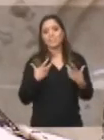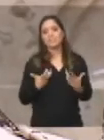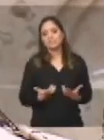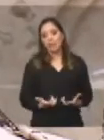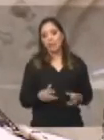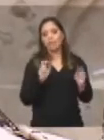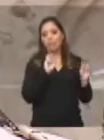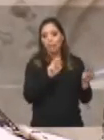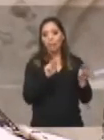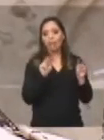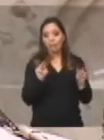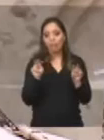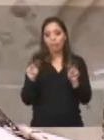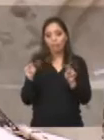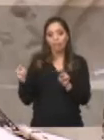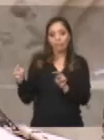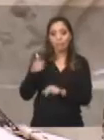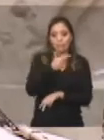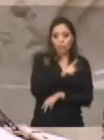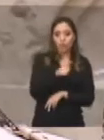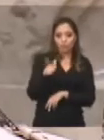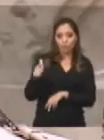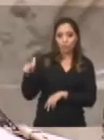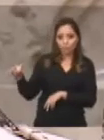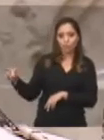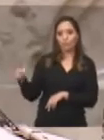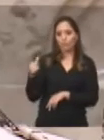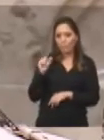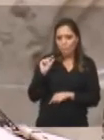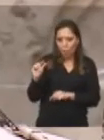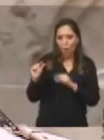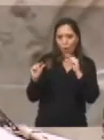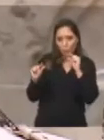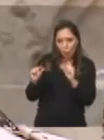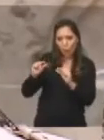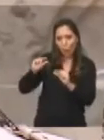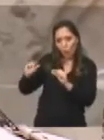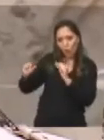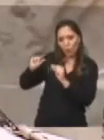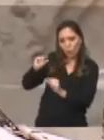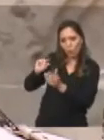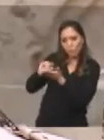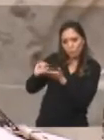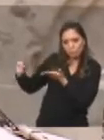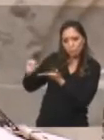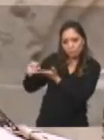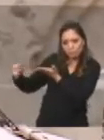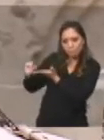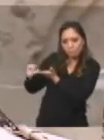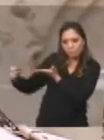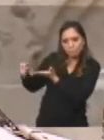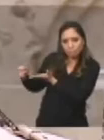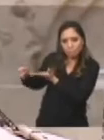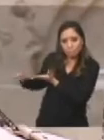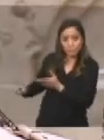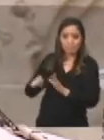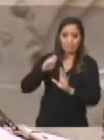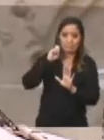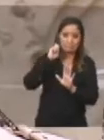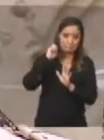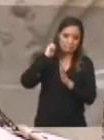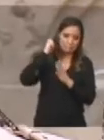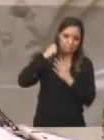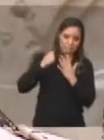são depósitos pequenos, mas muito constantes em todos os meses. Se eu continuar, eu acho que vou